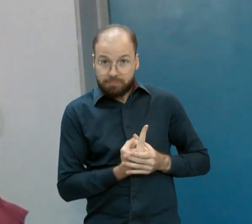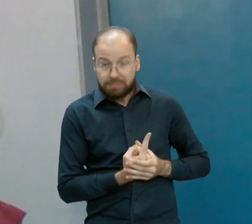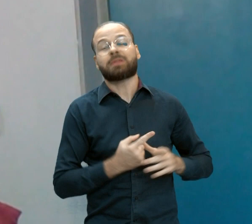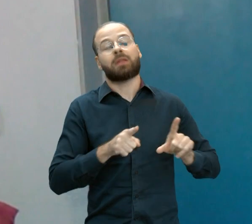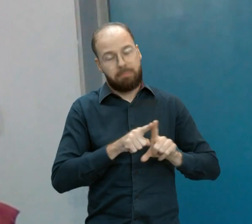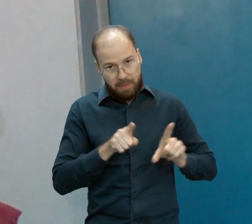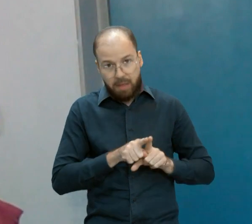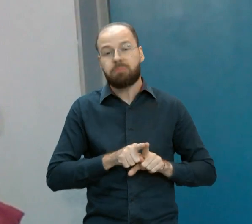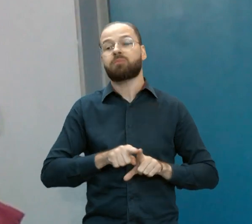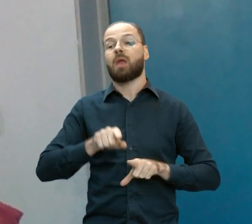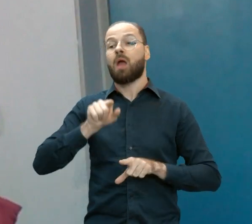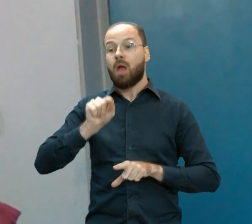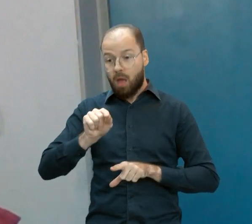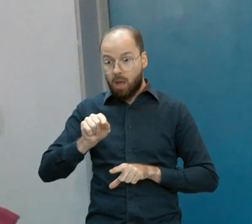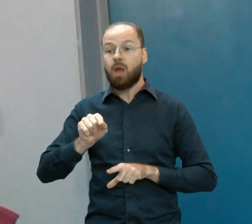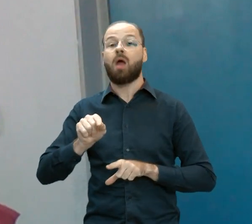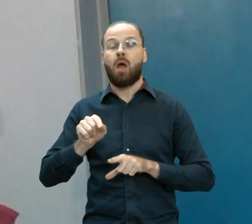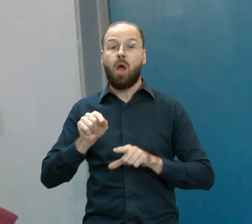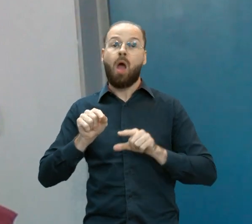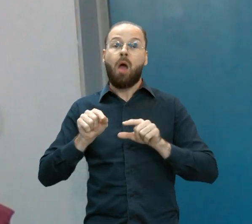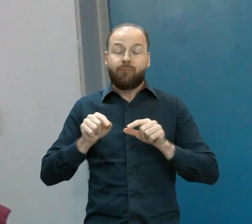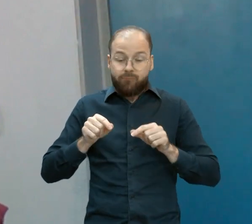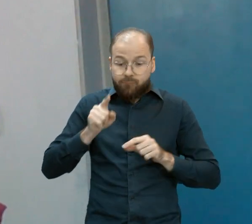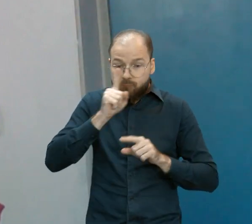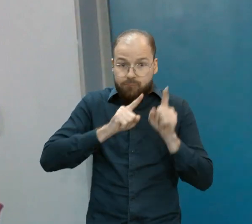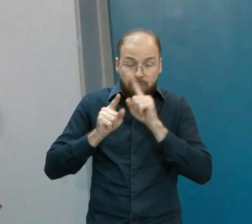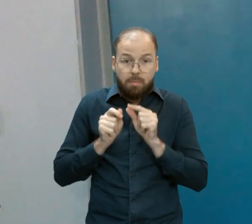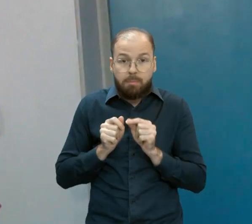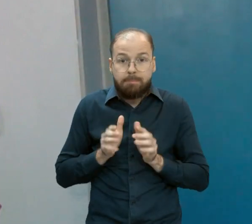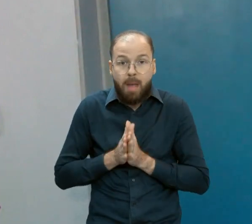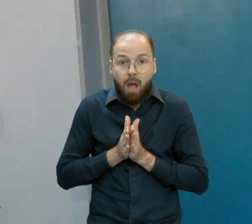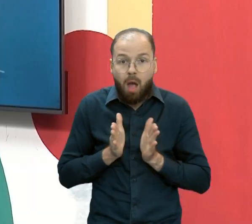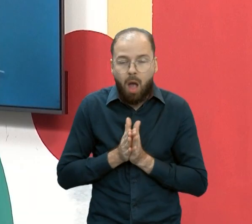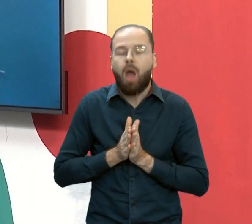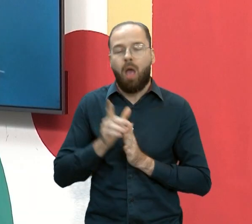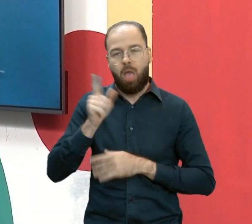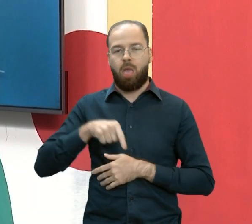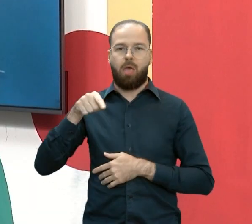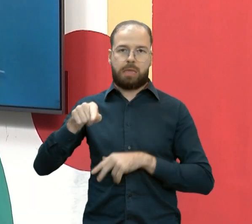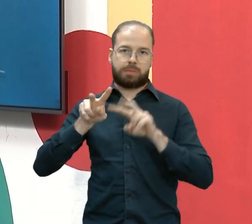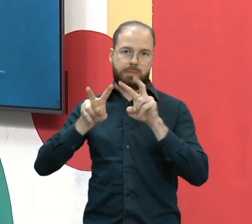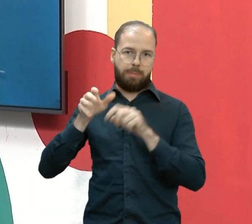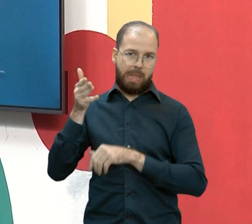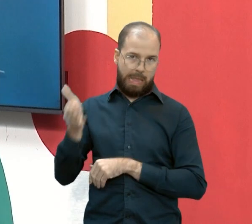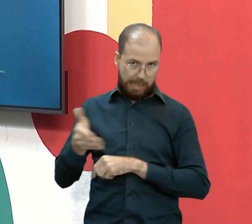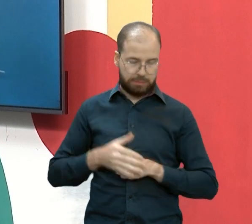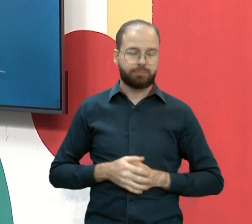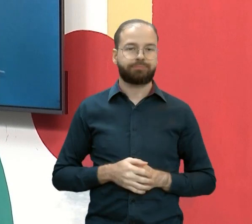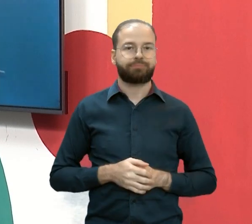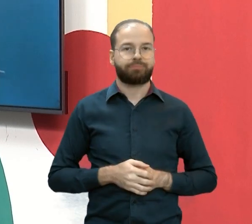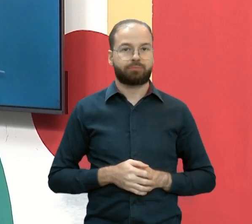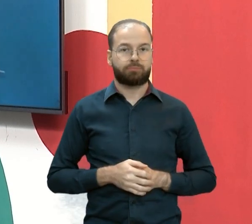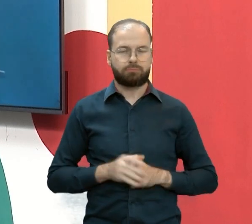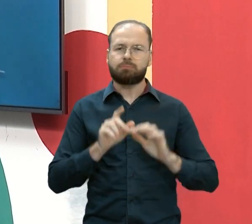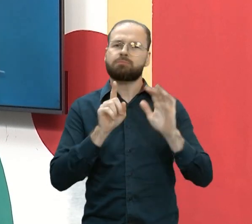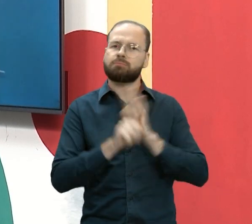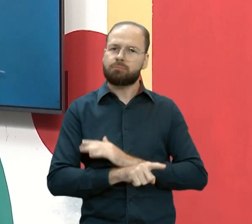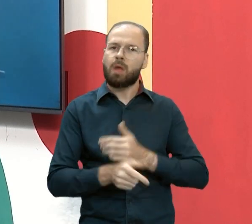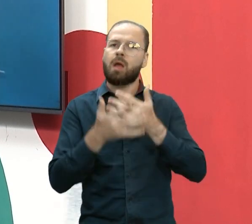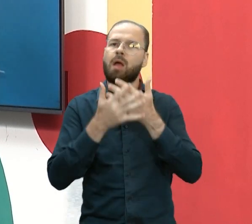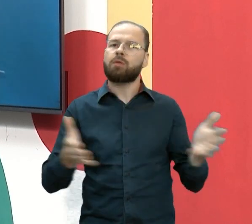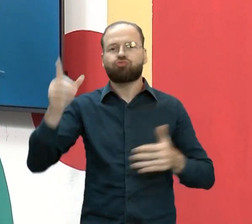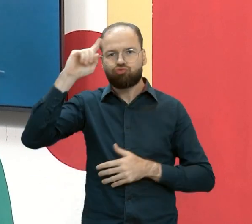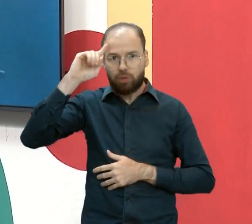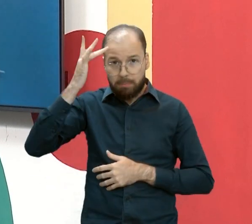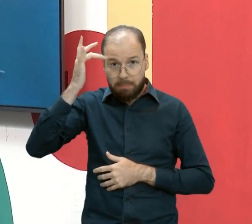menstrual ela se caracteriza dentro dessa perspectiva. O evento começa amanhã. Sim. Conta pra gente como que